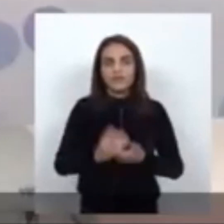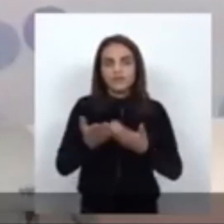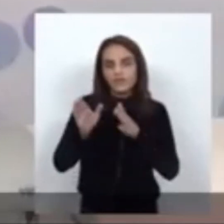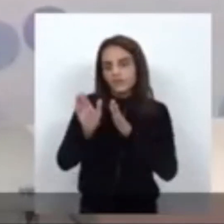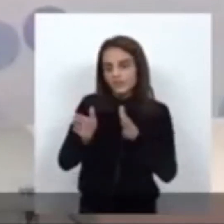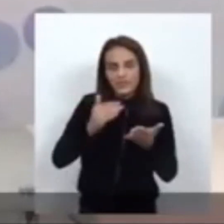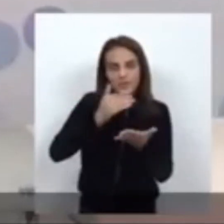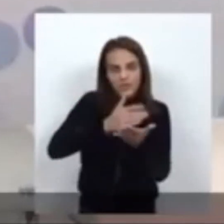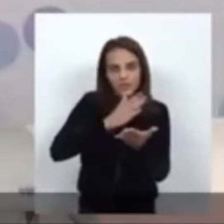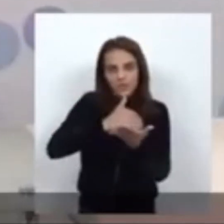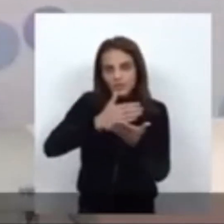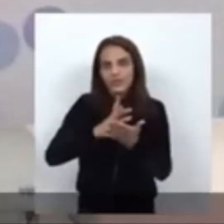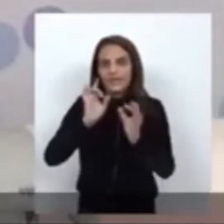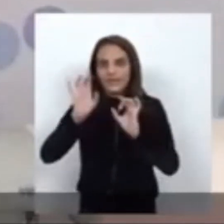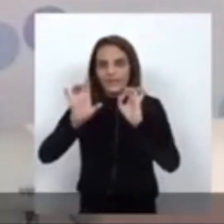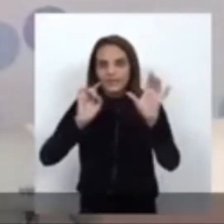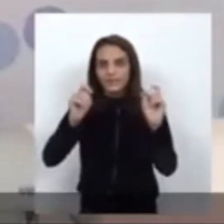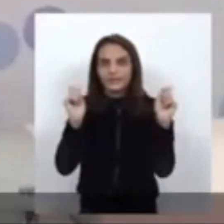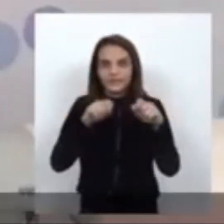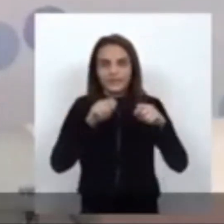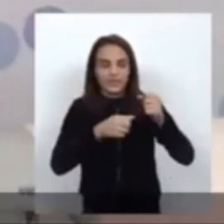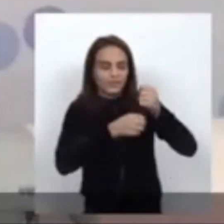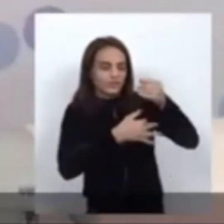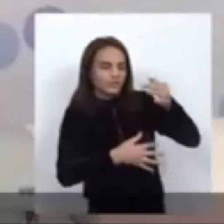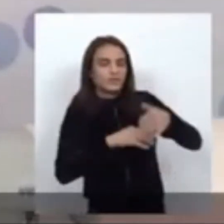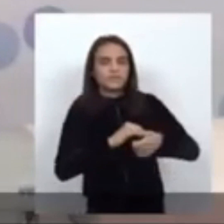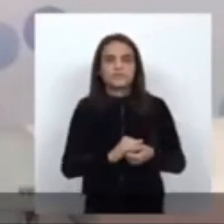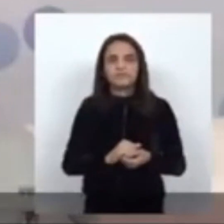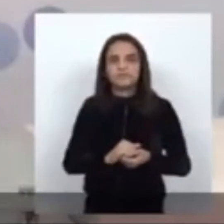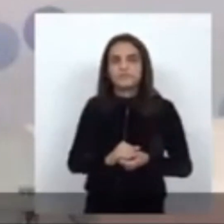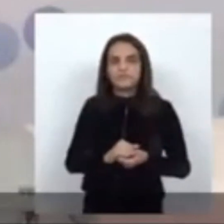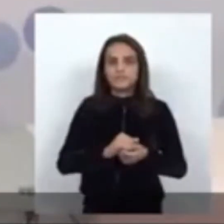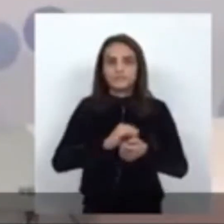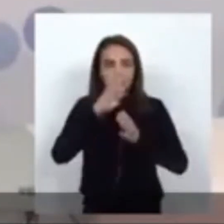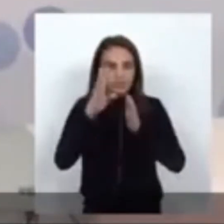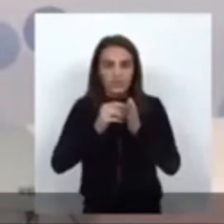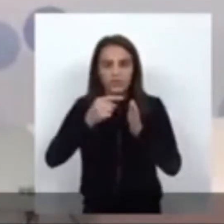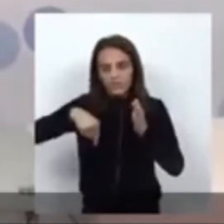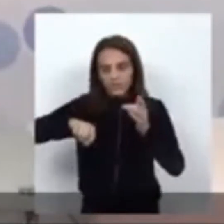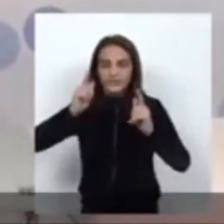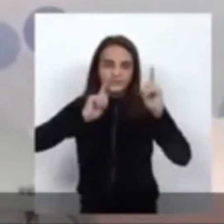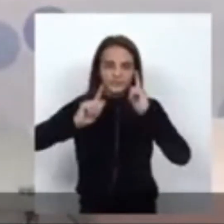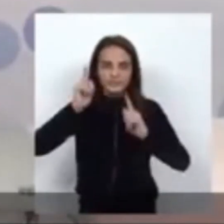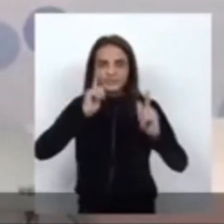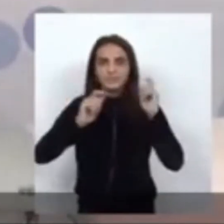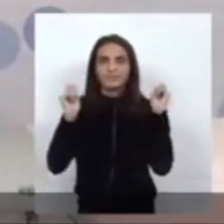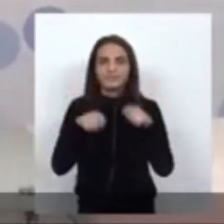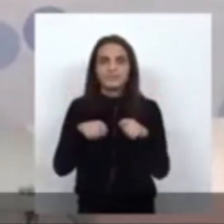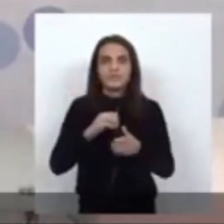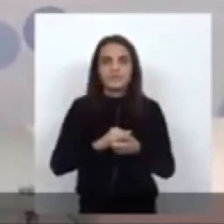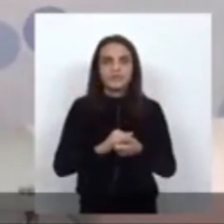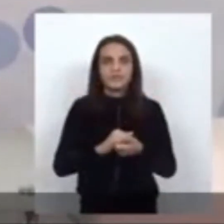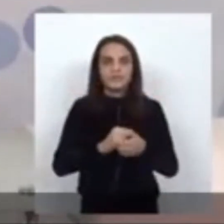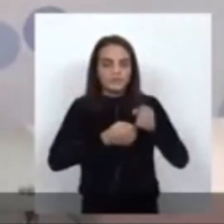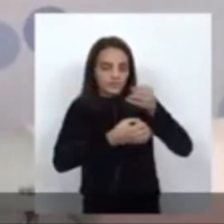dividir aqui para cada um dar conta de um chat. Então, de um modo geral, a gente está conseguindo dar conta. Eu estou aqui com o chat dos